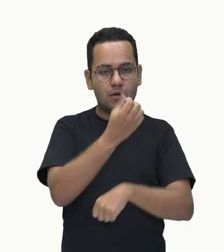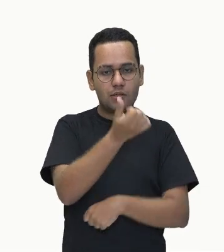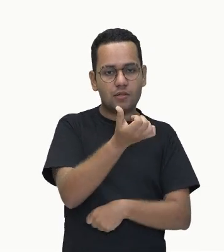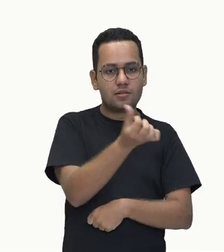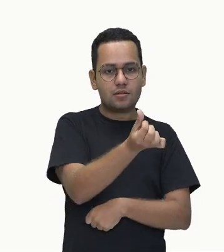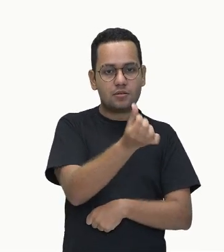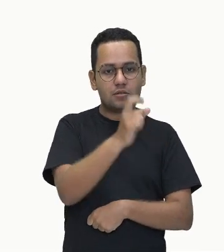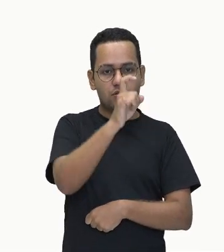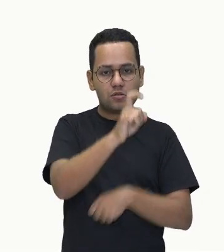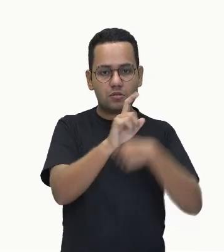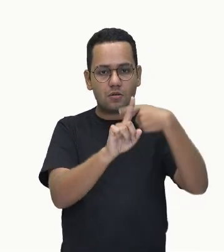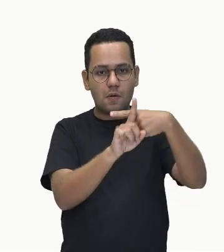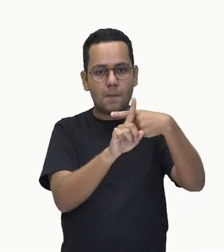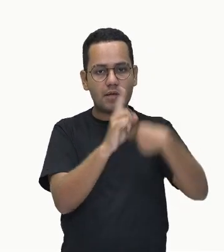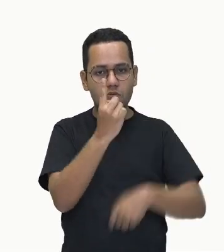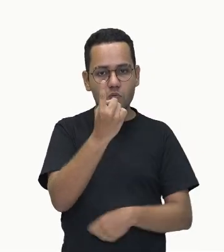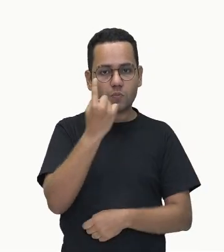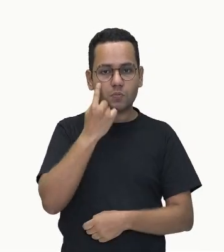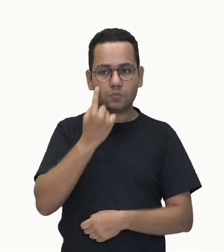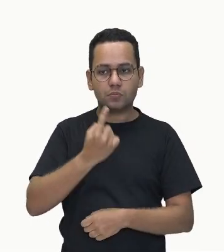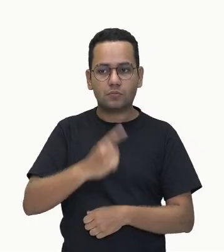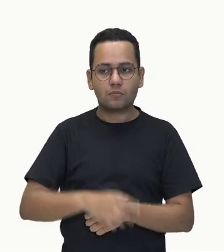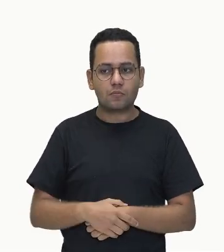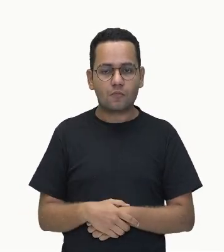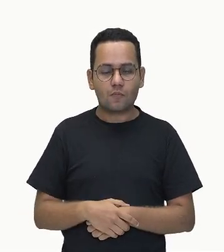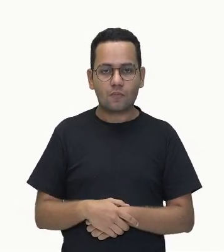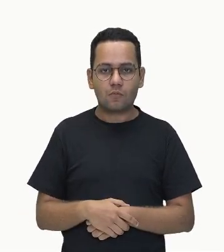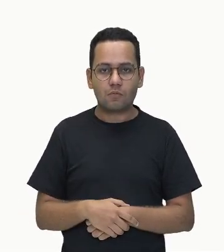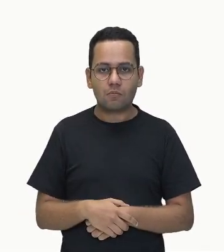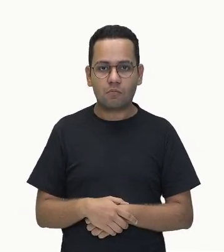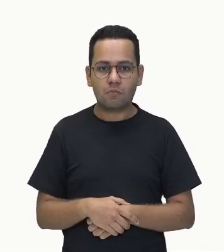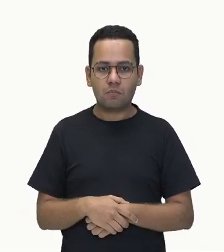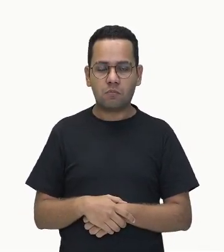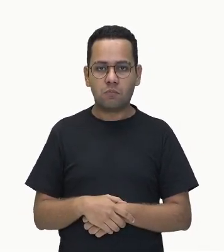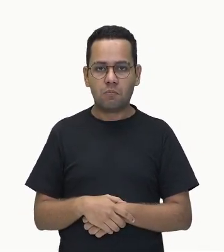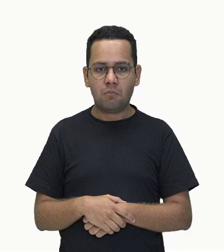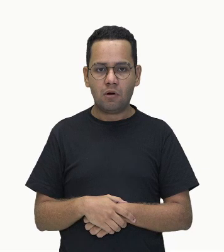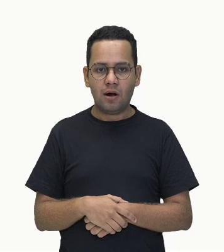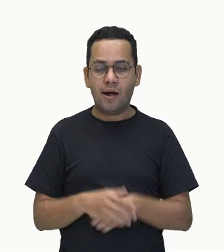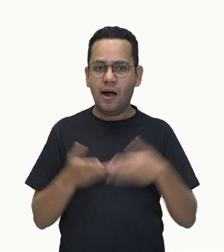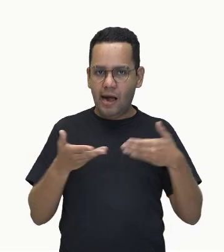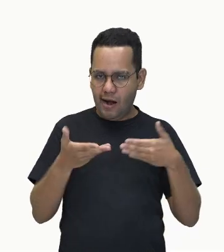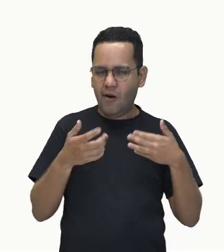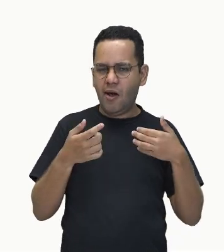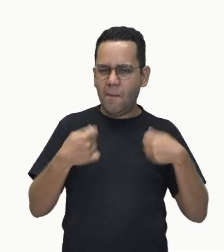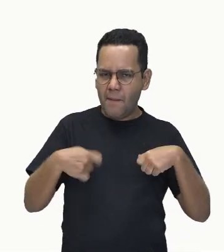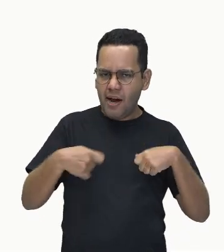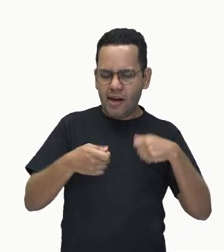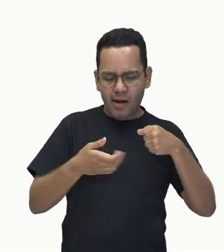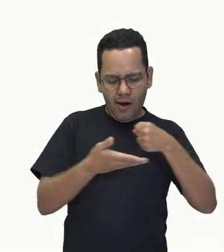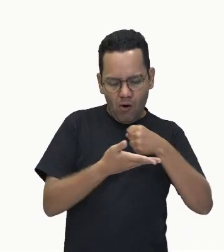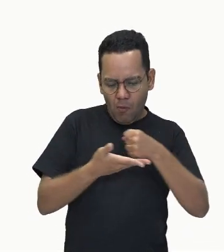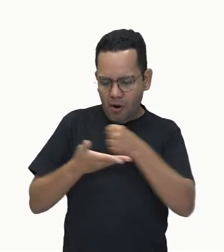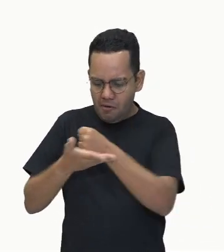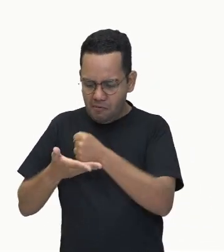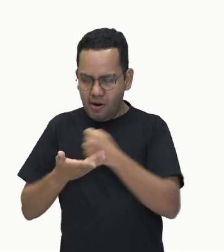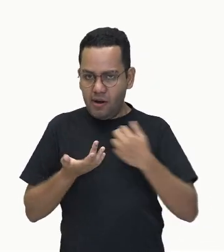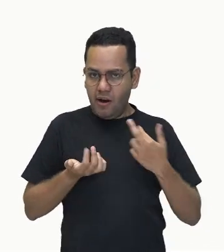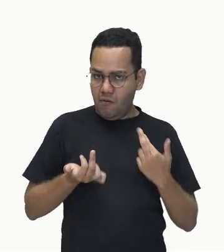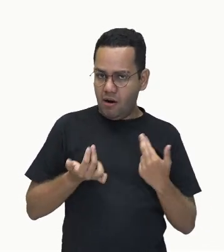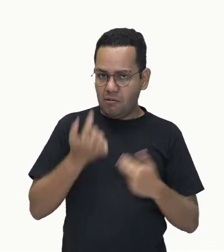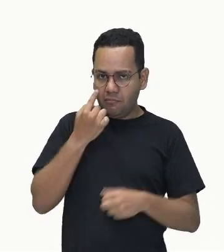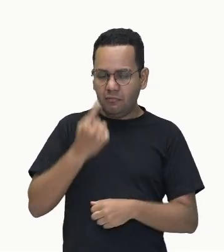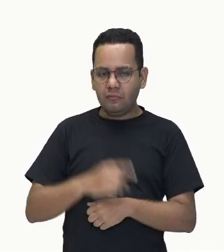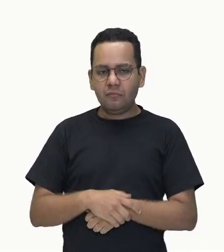x + 1 Ok então vamos tornar essas bases iguais que que eu vou fazer eu vou pegar esse